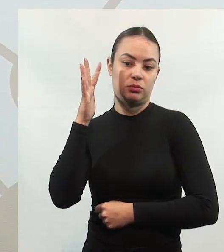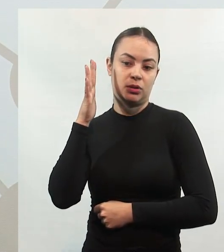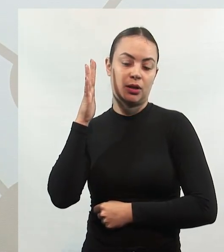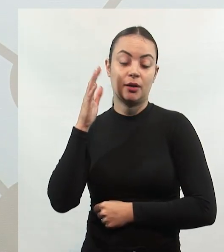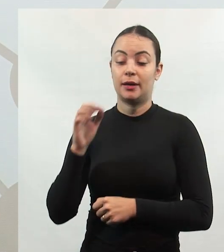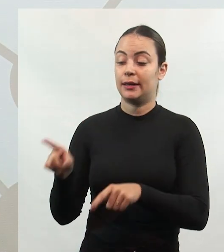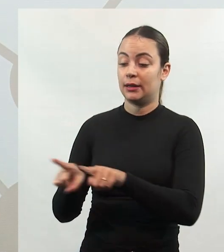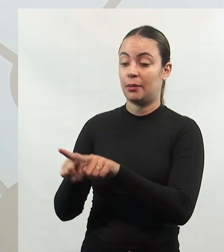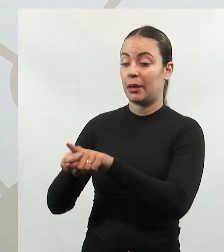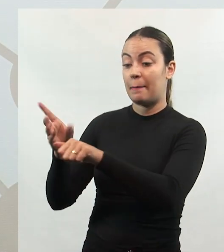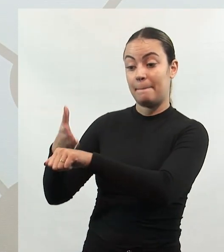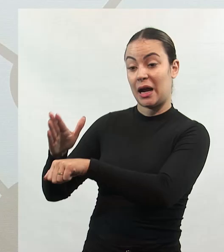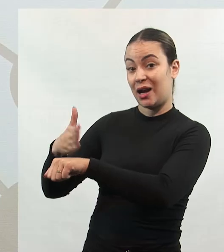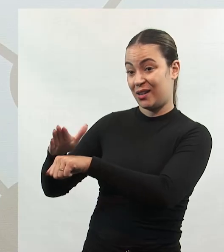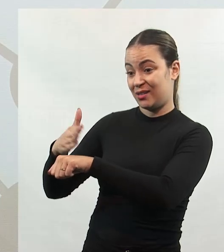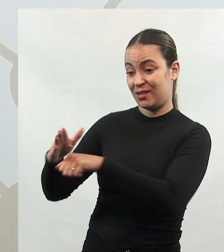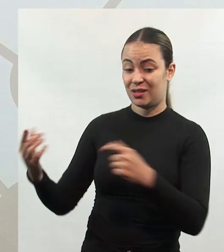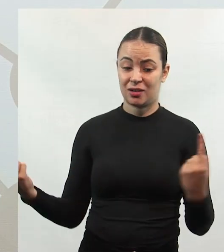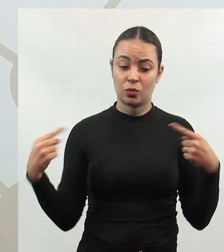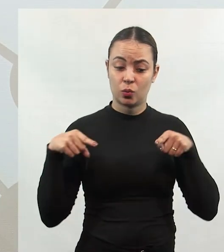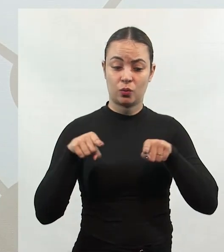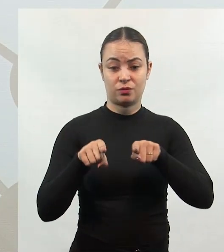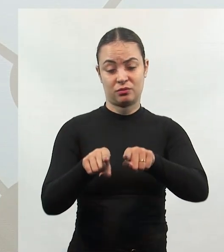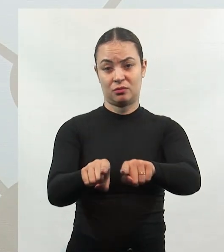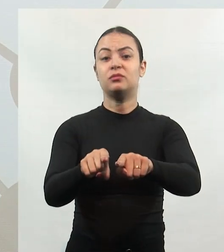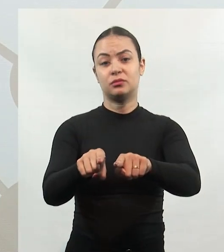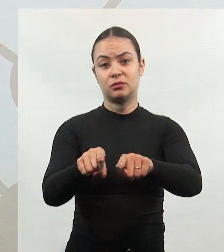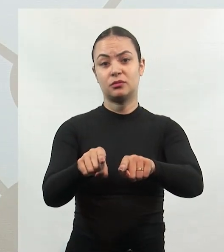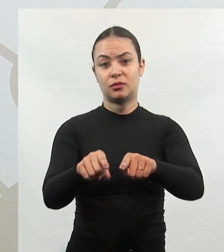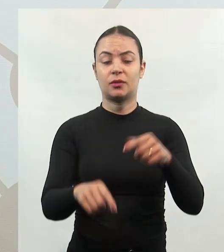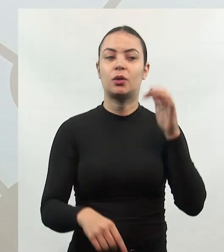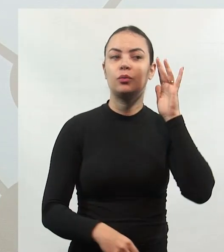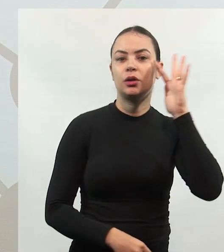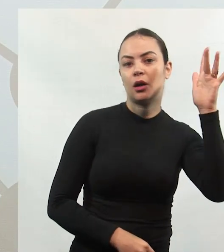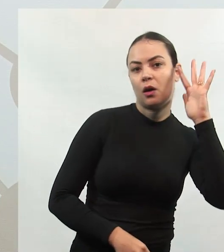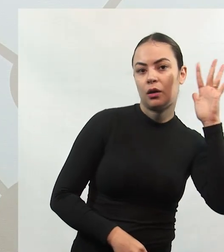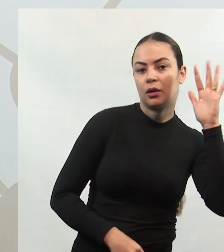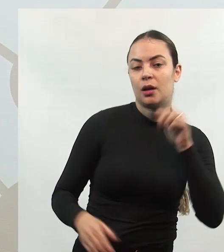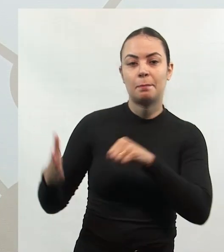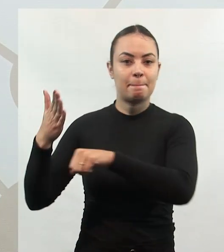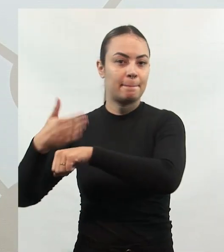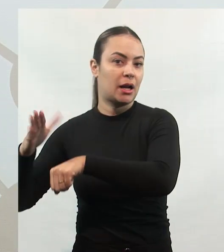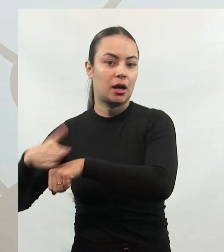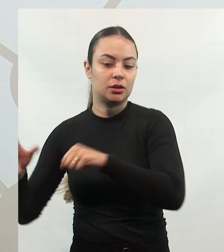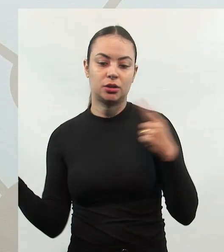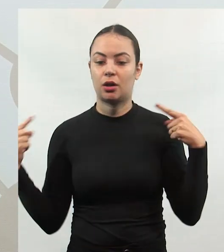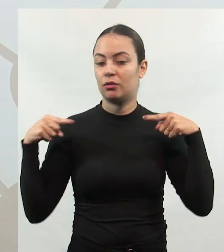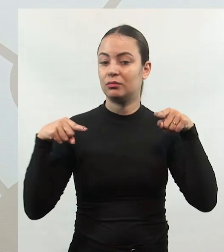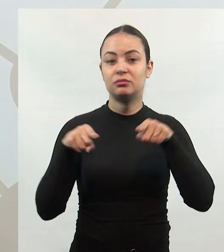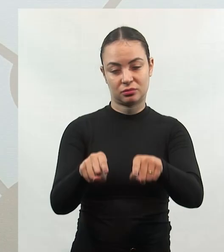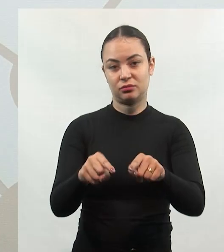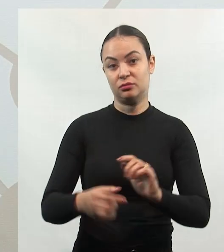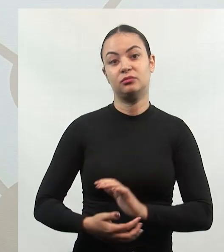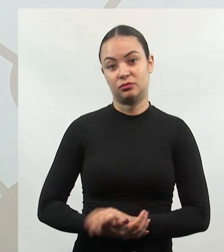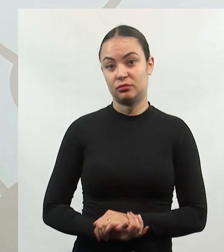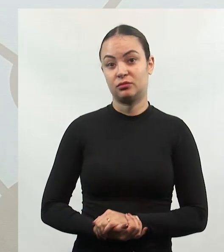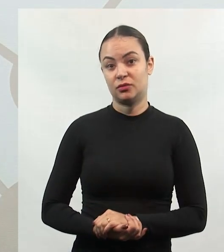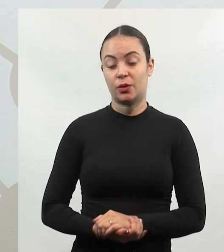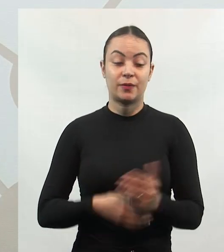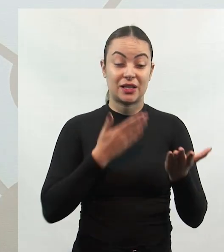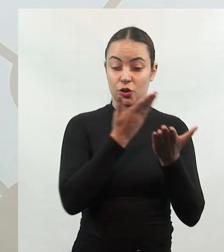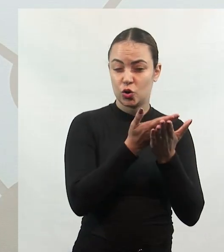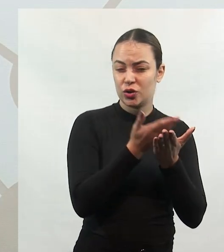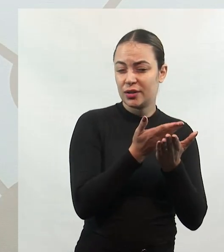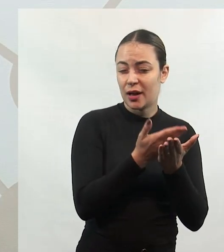época, eu me lembro que foi uma formação muito boa, muito sólida. Muito. E há uma